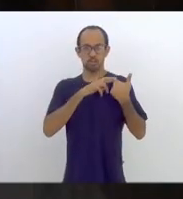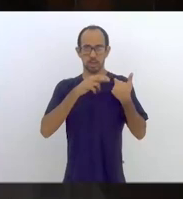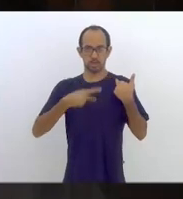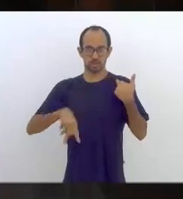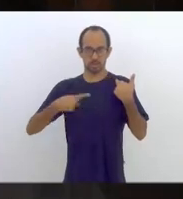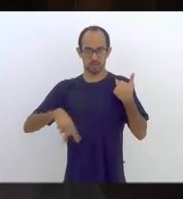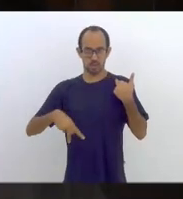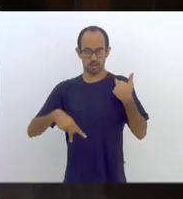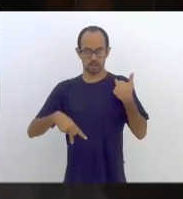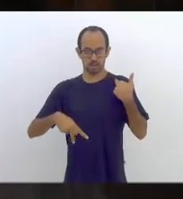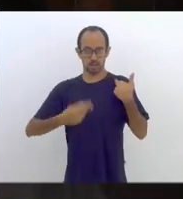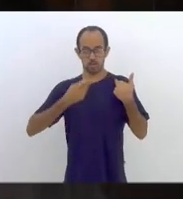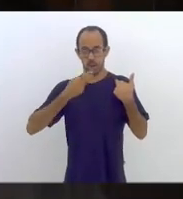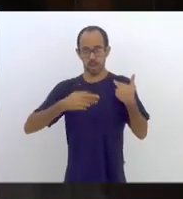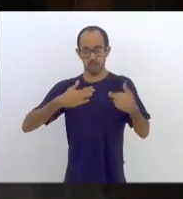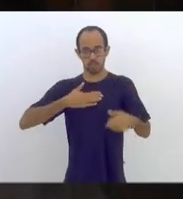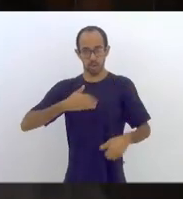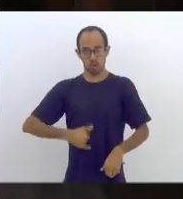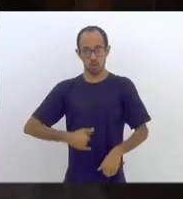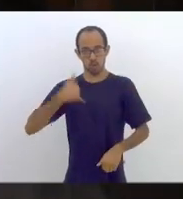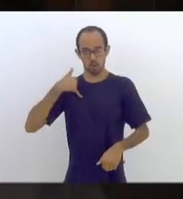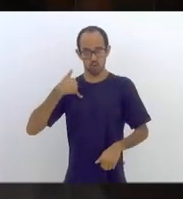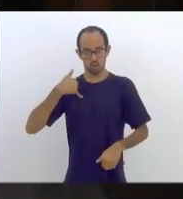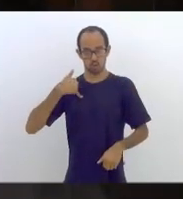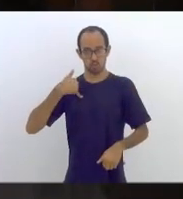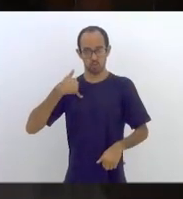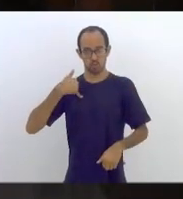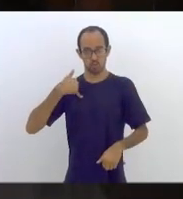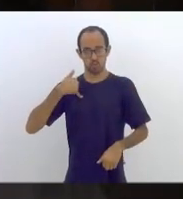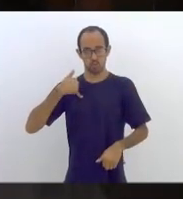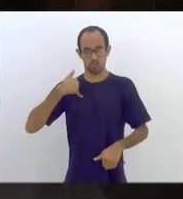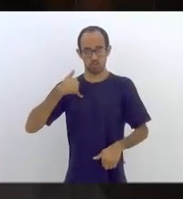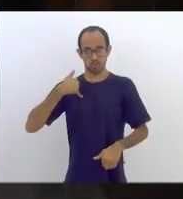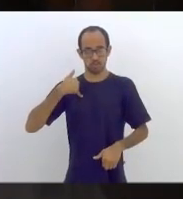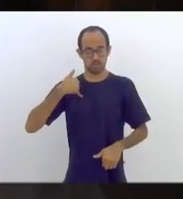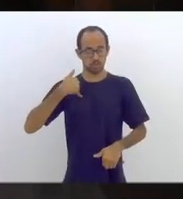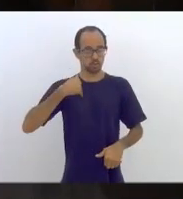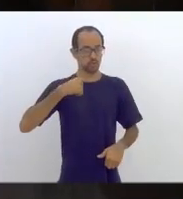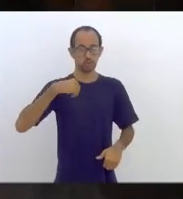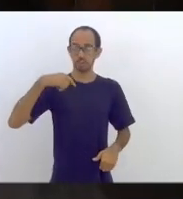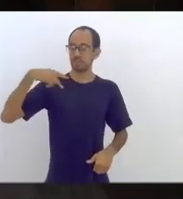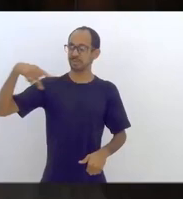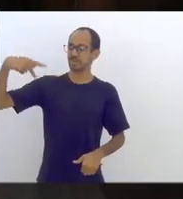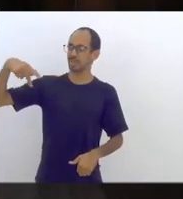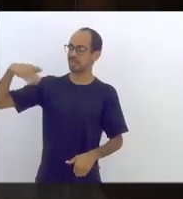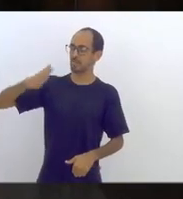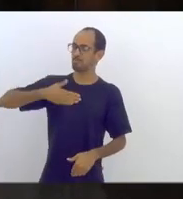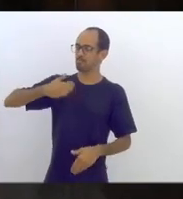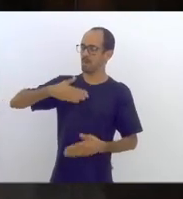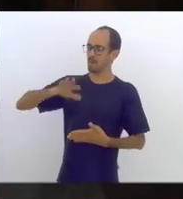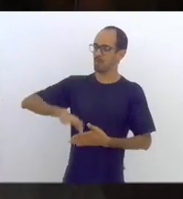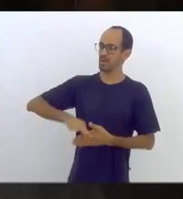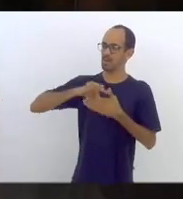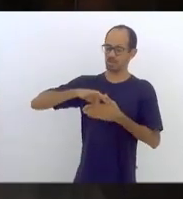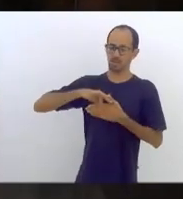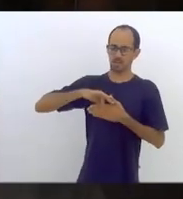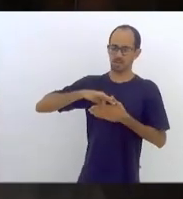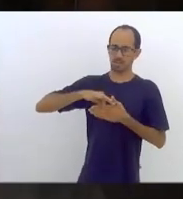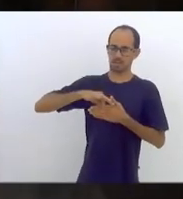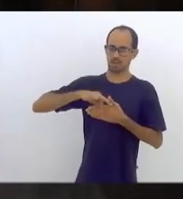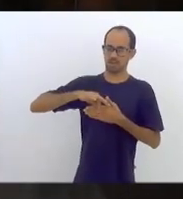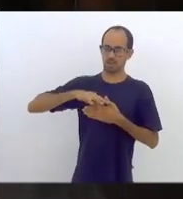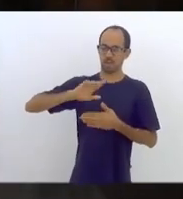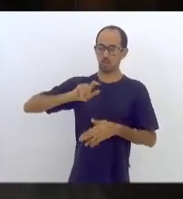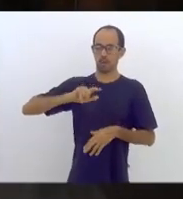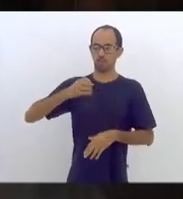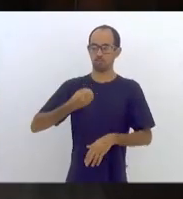deve dizer do meu orgulho de ser liderado por ele devo dizer que não me faz